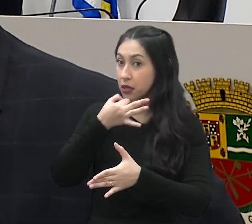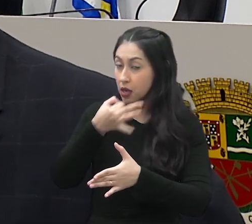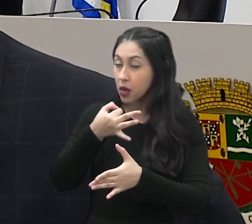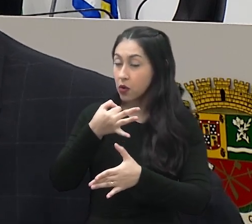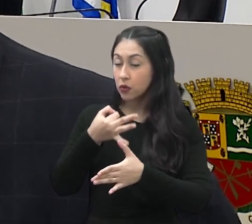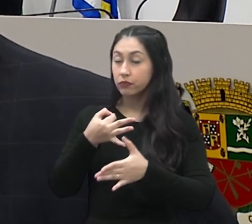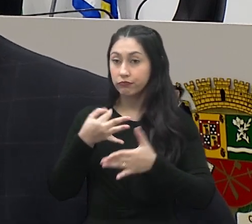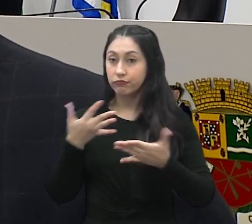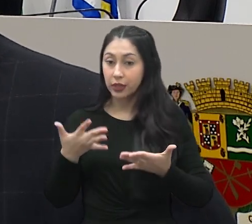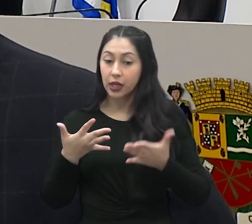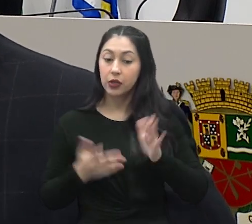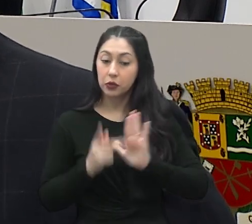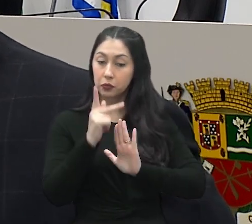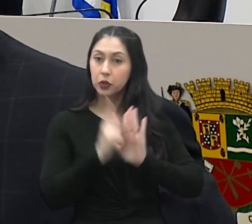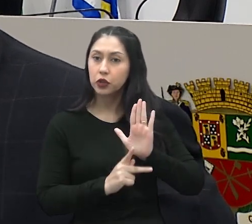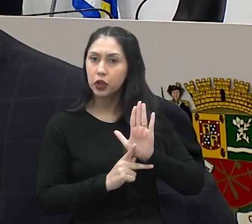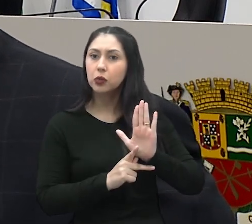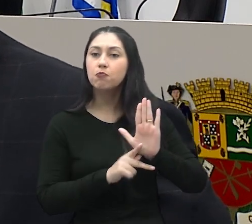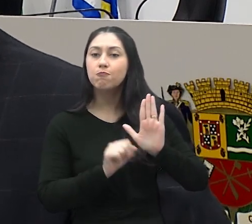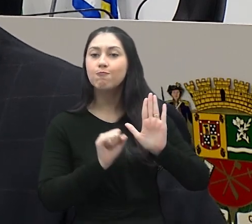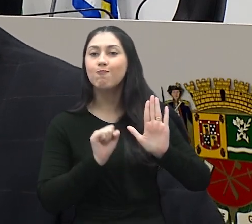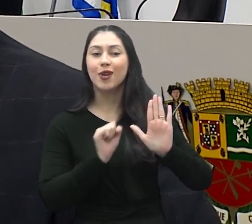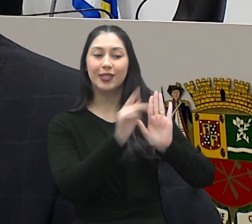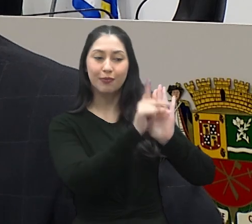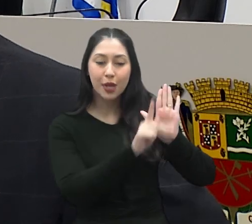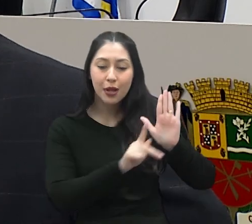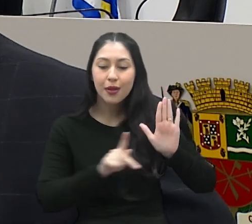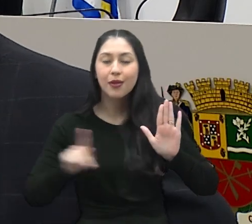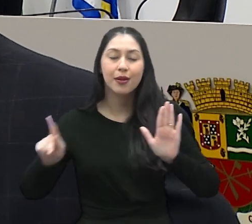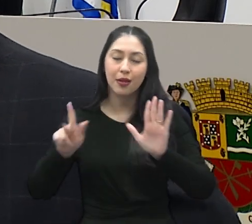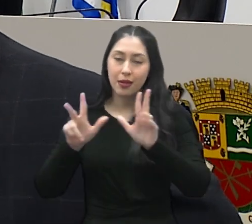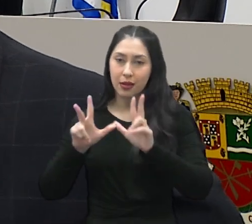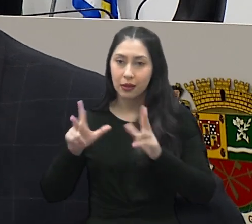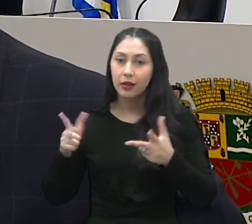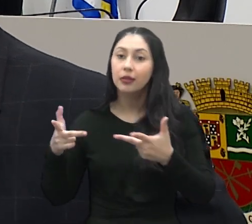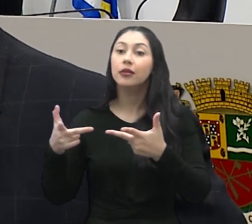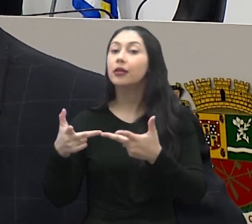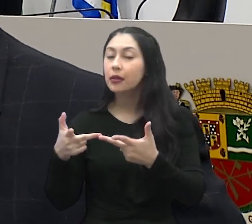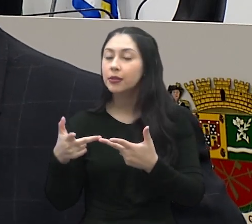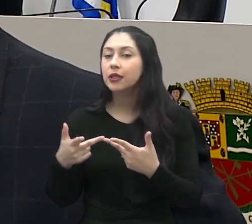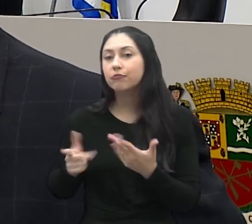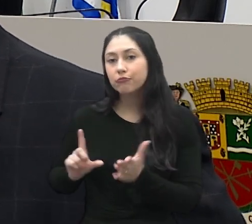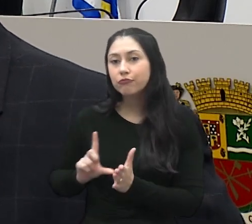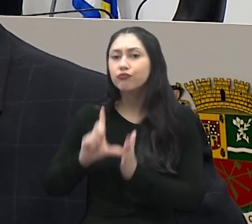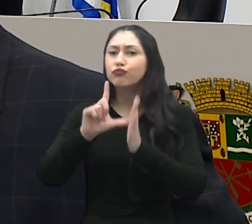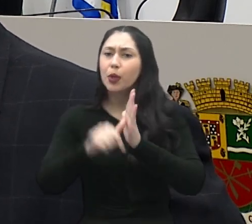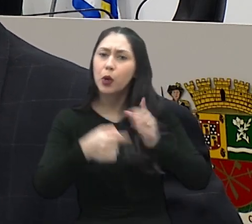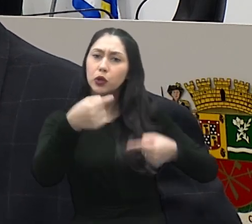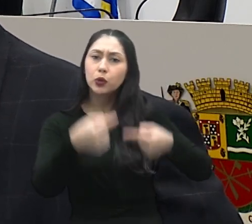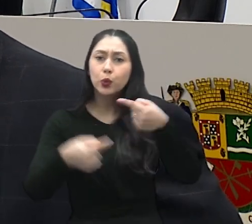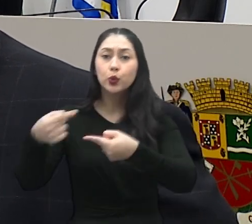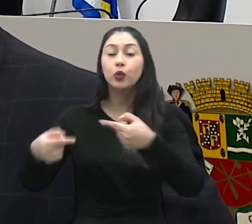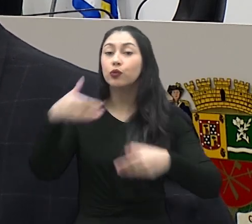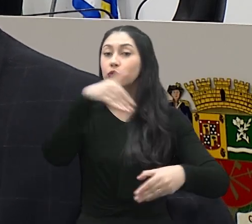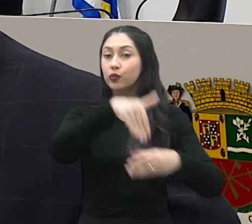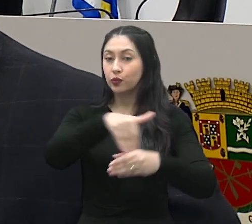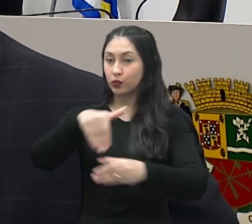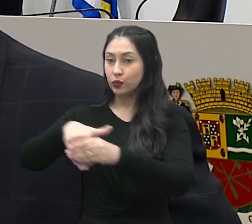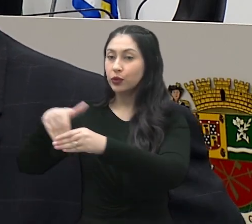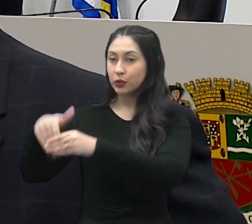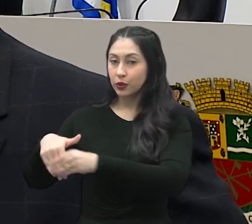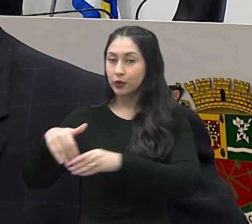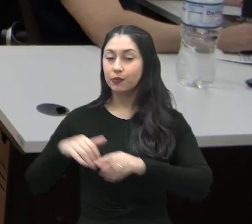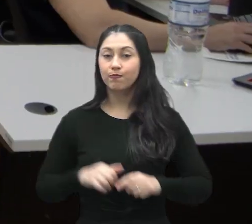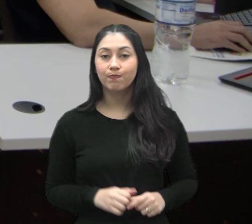ele possa ter ali as condições de tramitar na Câmara, e assim ser discutido e votado